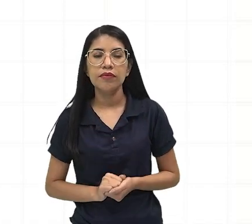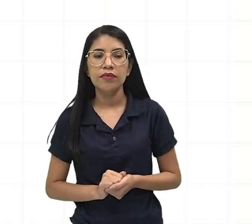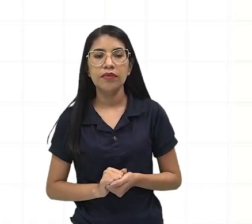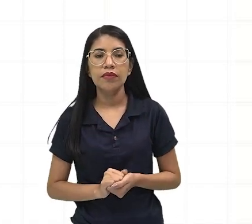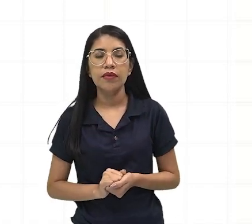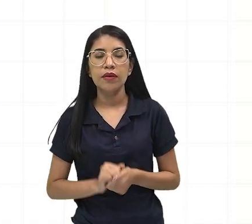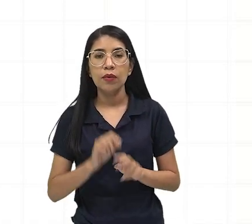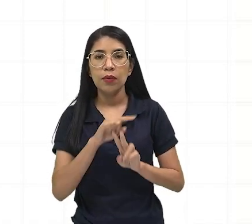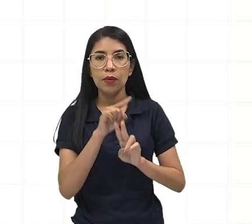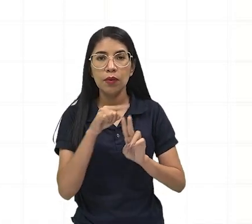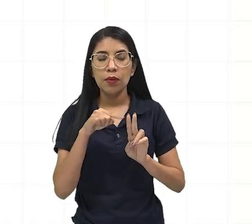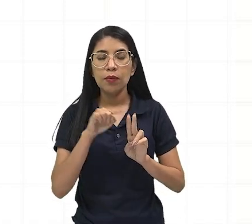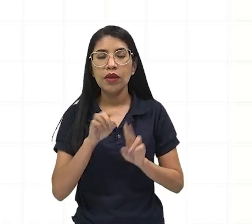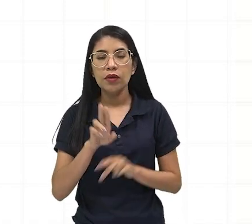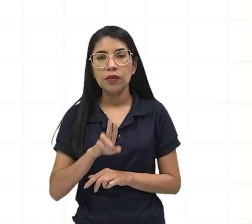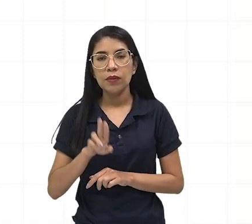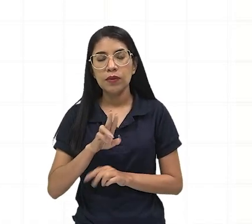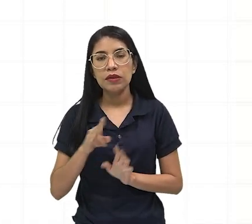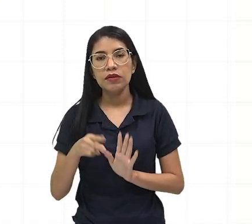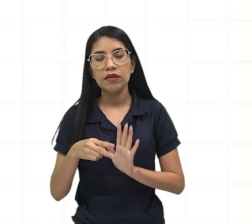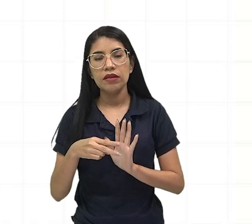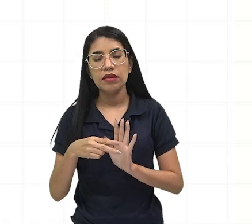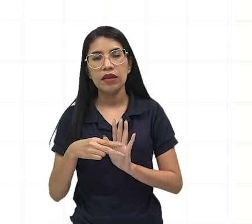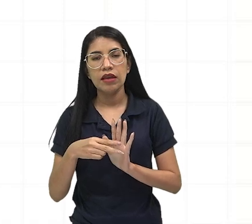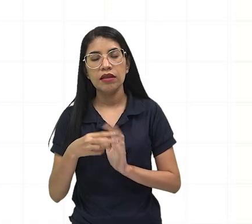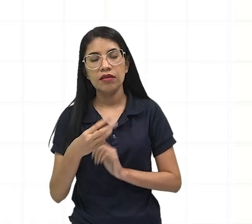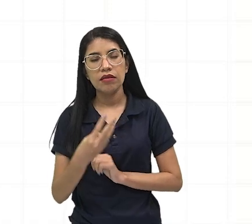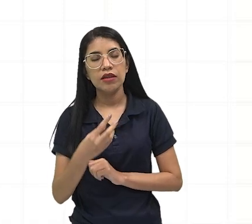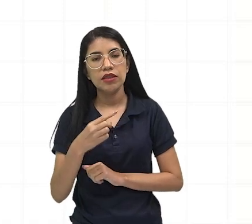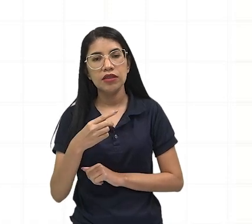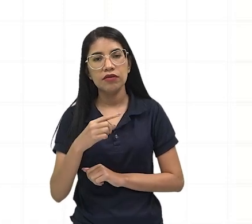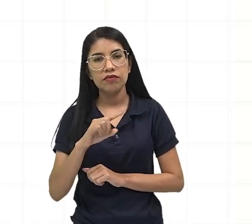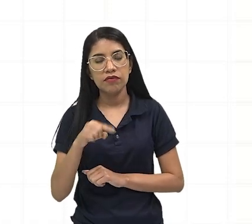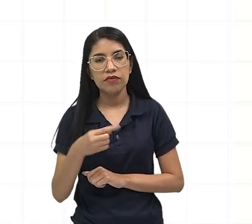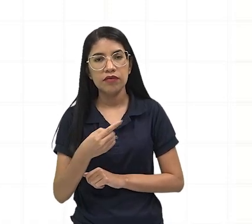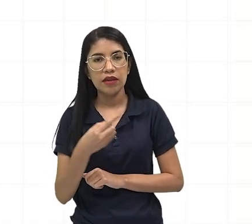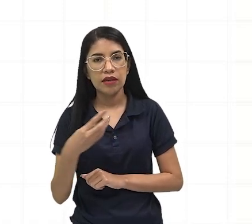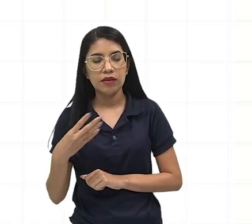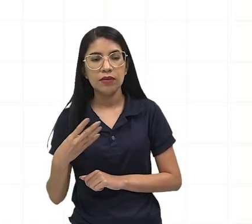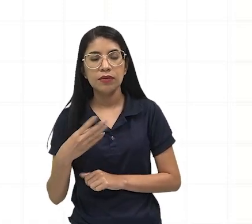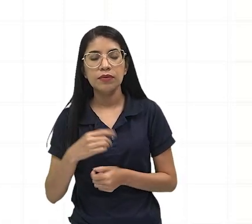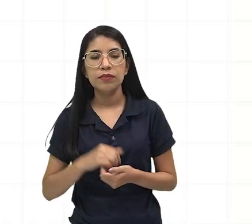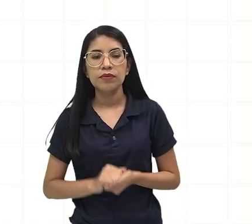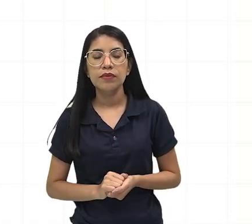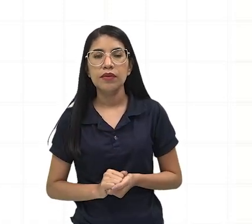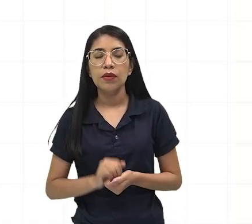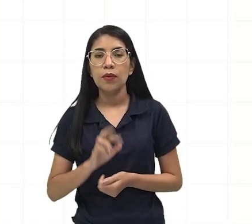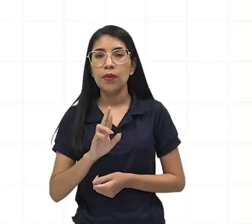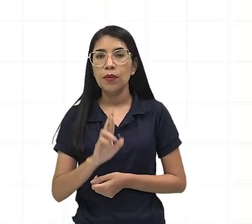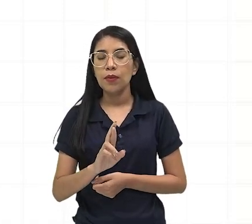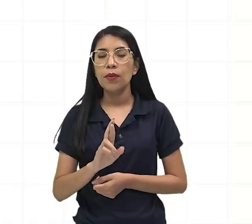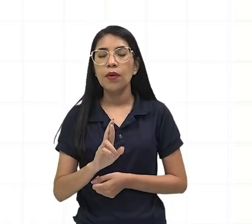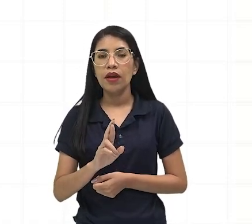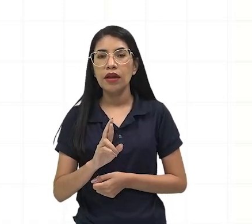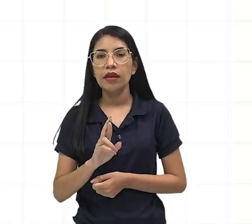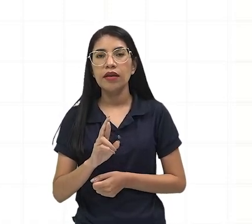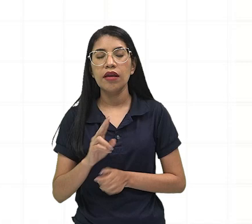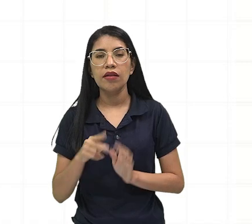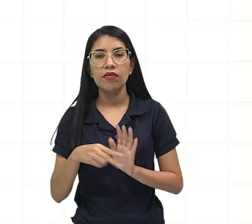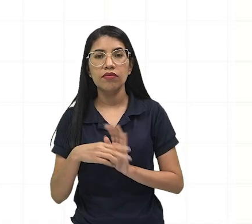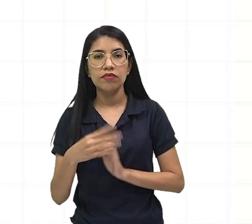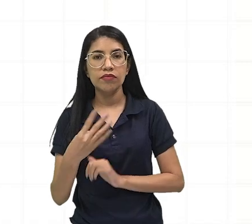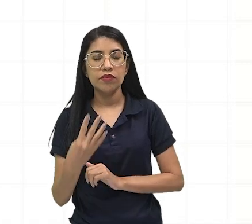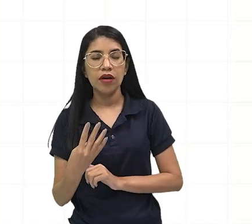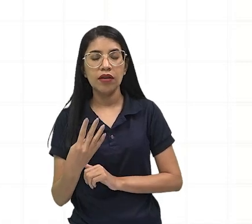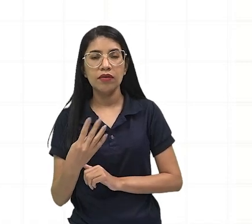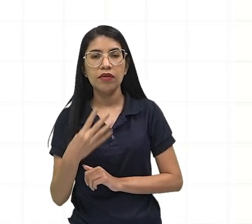para usar, né? Então, 3,14, tá? Podemos deixar para depois. O R, já vimos que o R é igual a